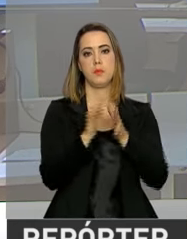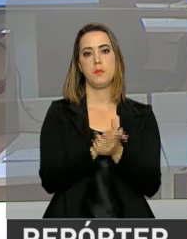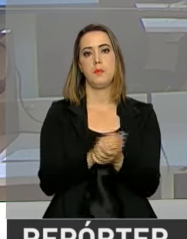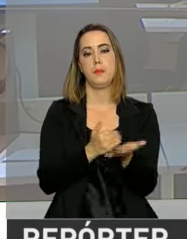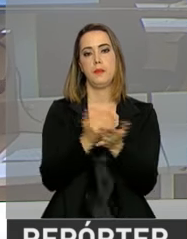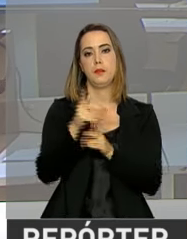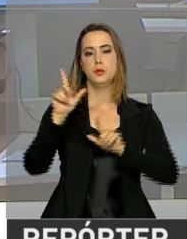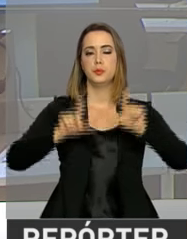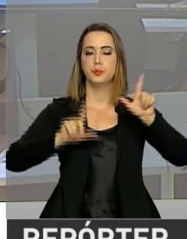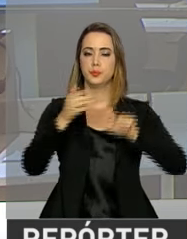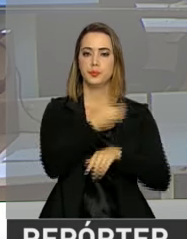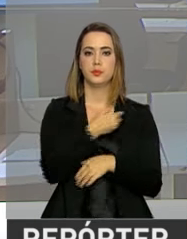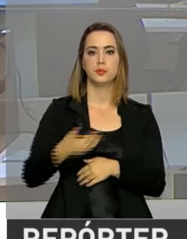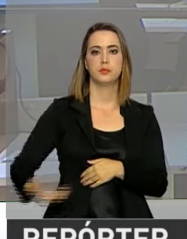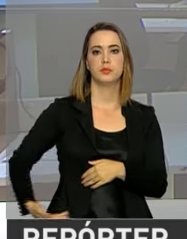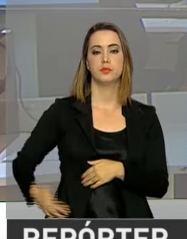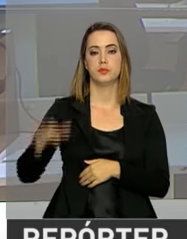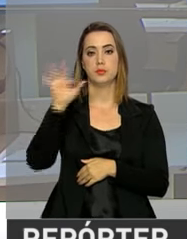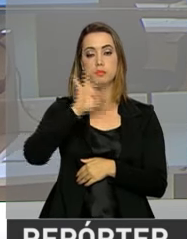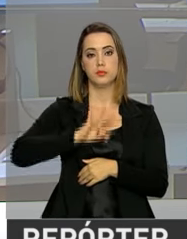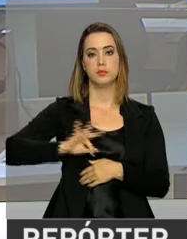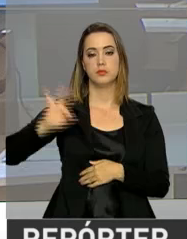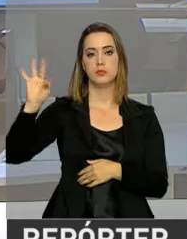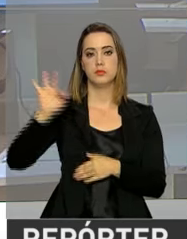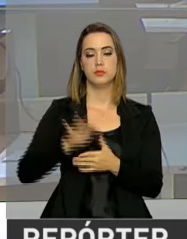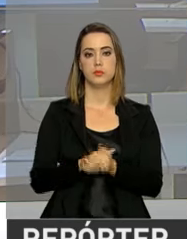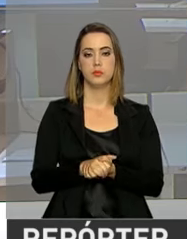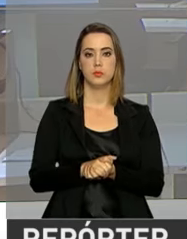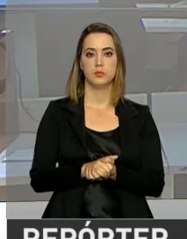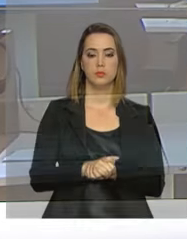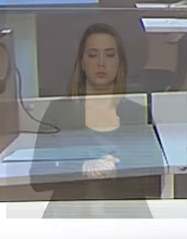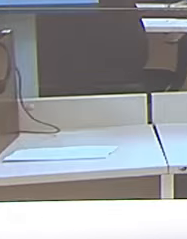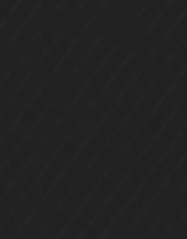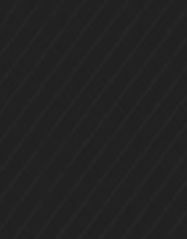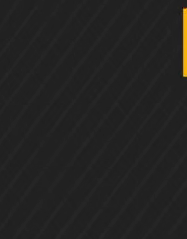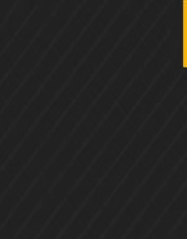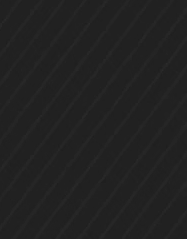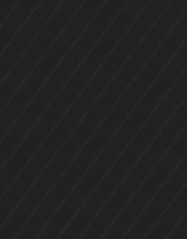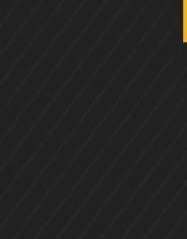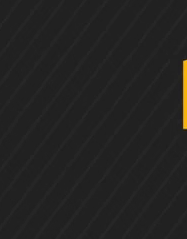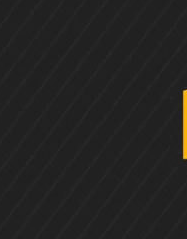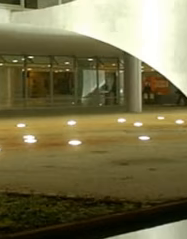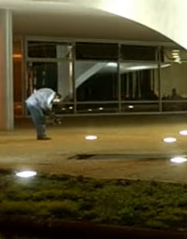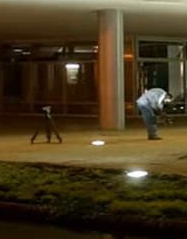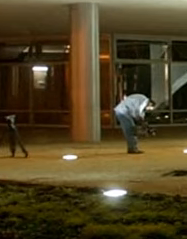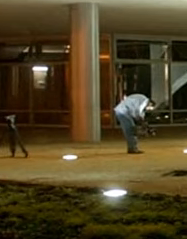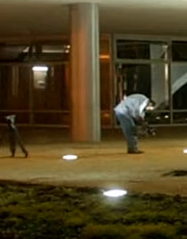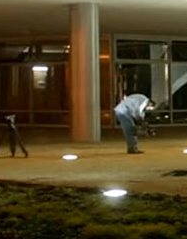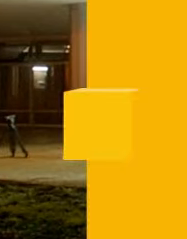sociais. Continue com a gente aqui na NBR, a TV do Governo Federal.